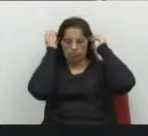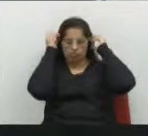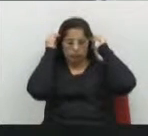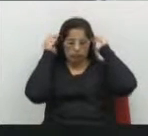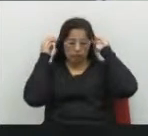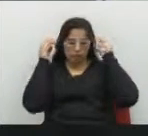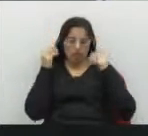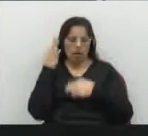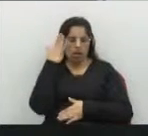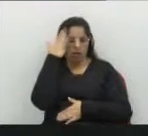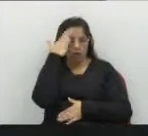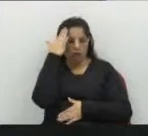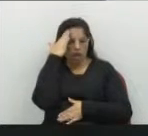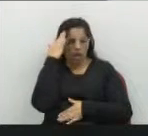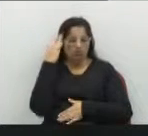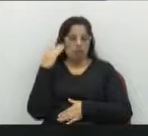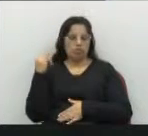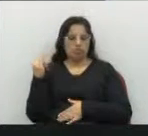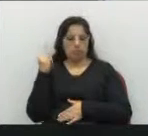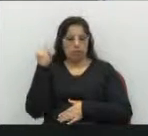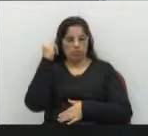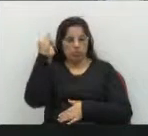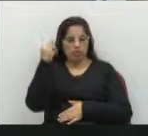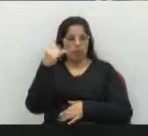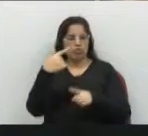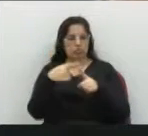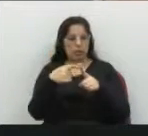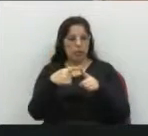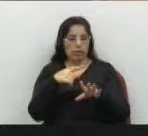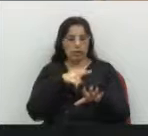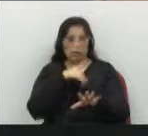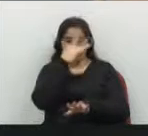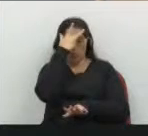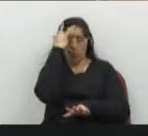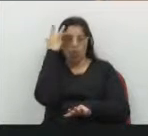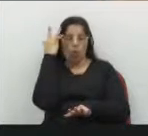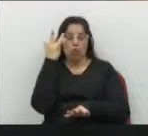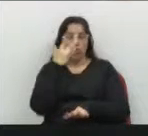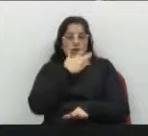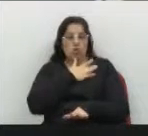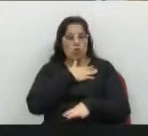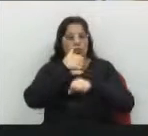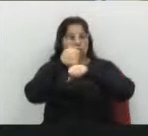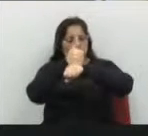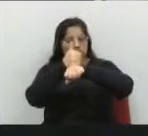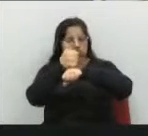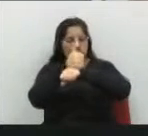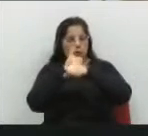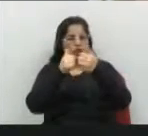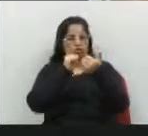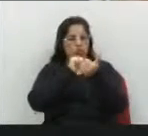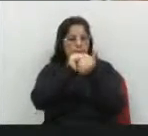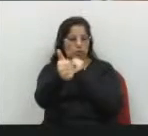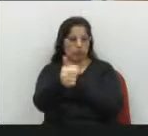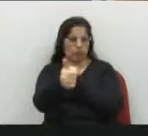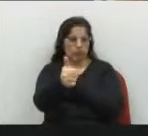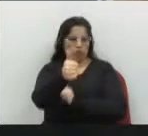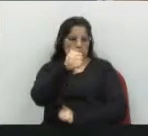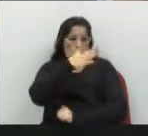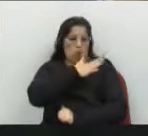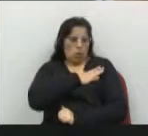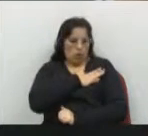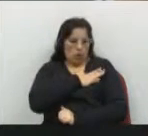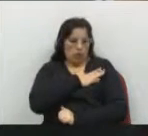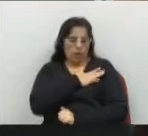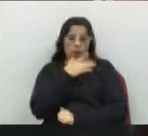muito valorizado. E tem muitos praticantes profissionais que estão pedindo essa modalidade,